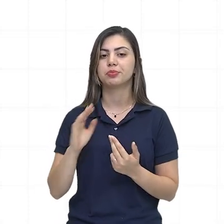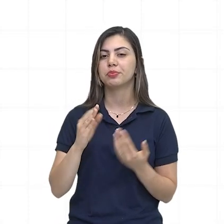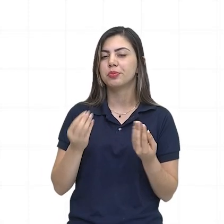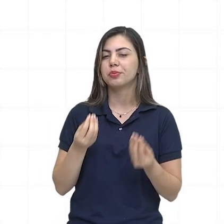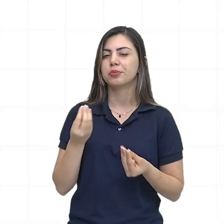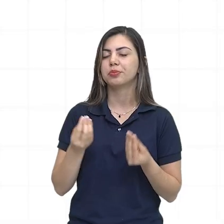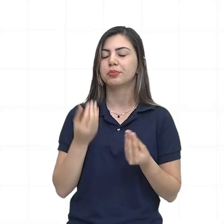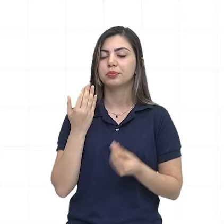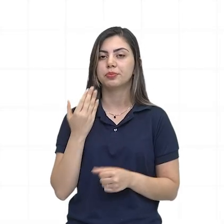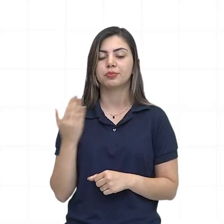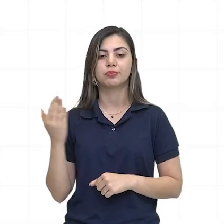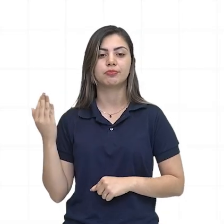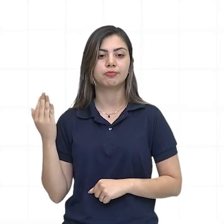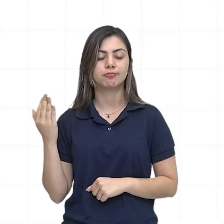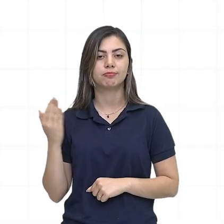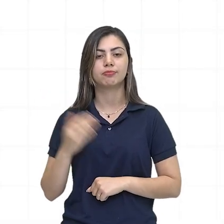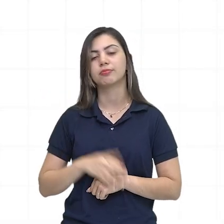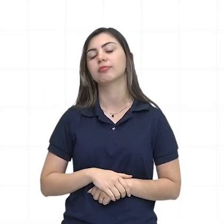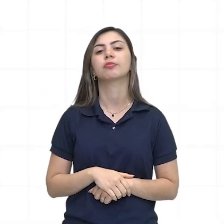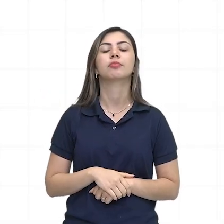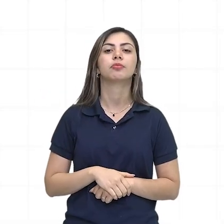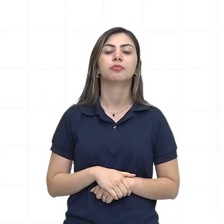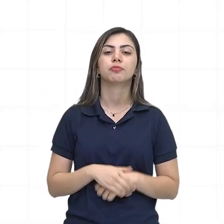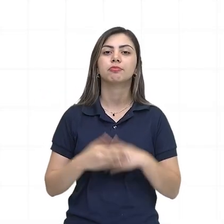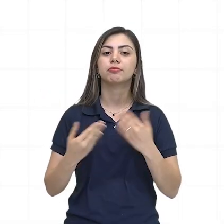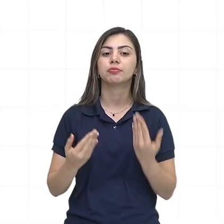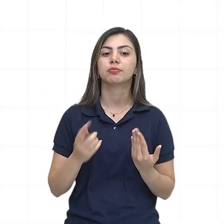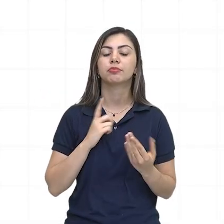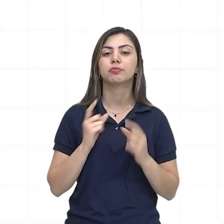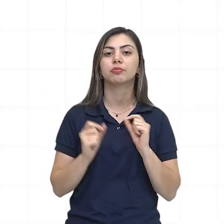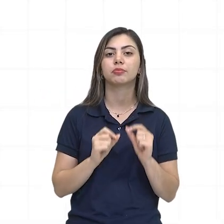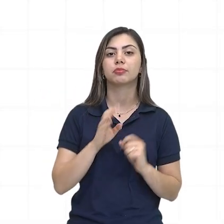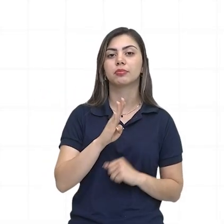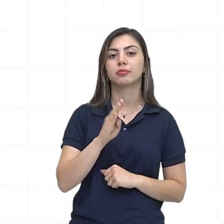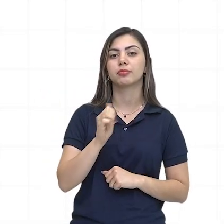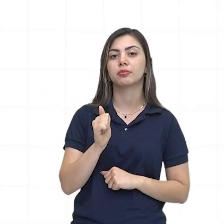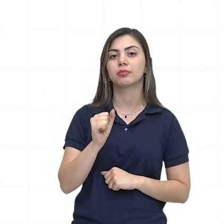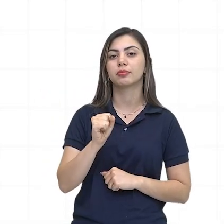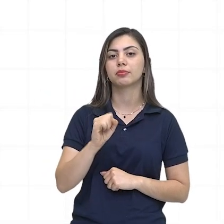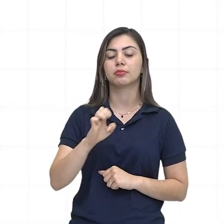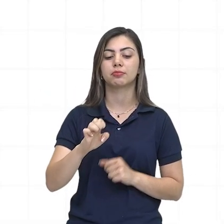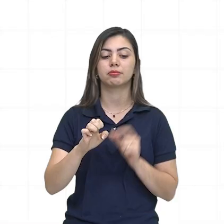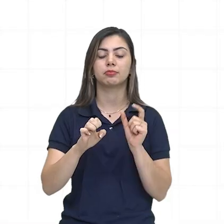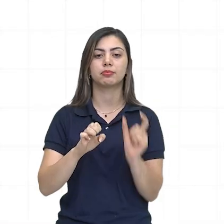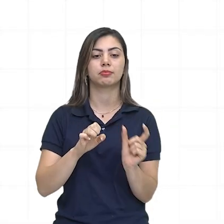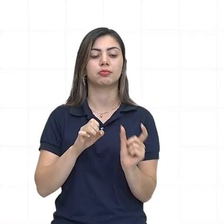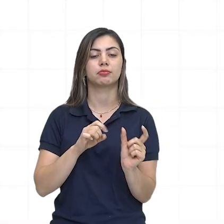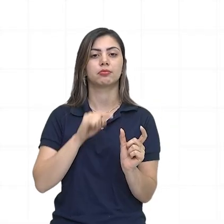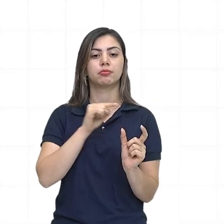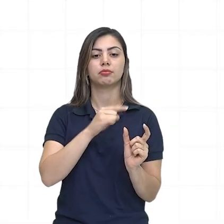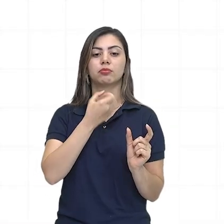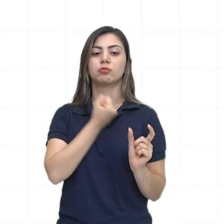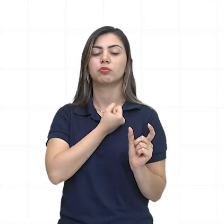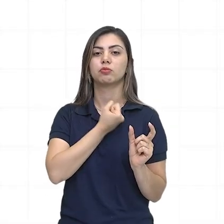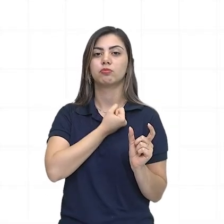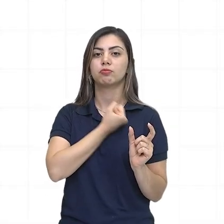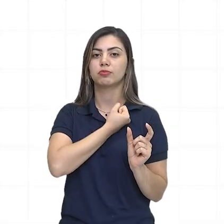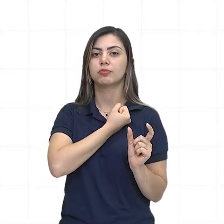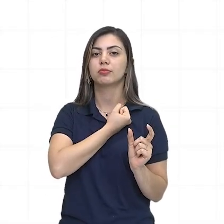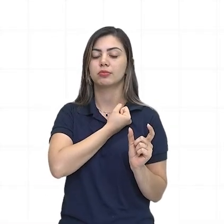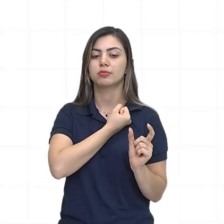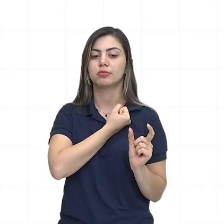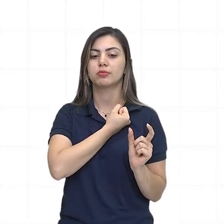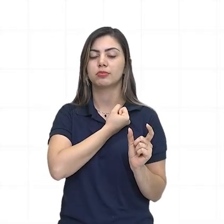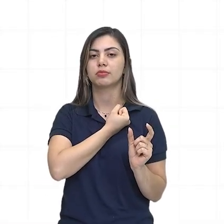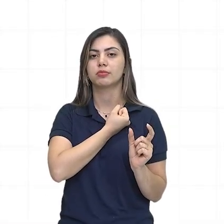olha só. Então, primeiro, nós temos o quê? Nós temos a base. Então, observem aqui, ó. Tá aqui, ó. Como é que